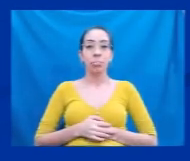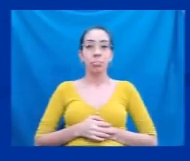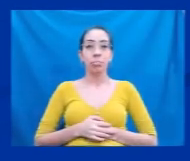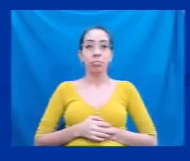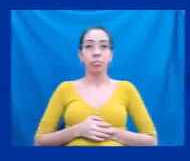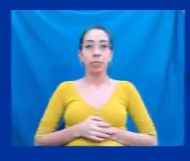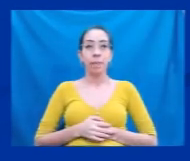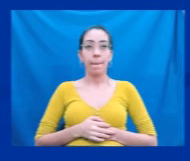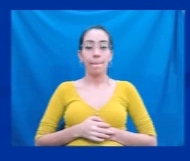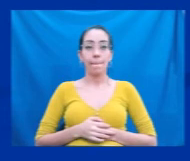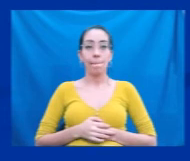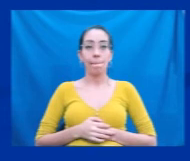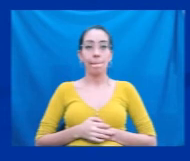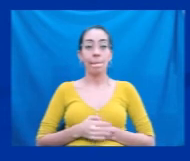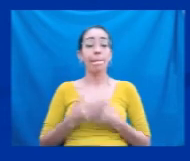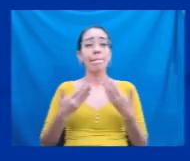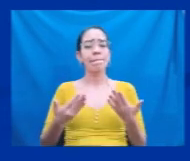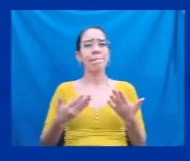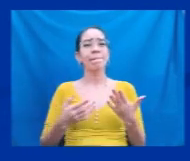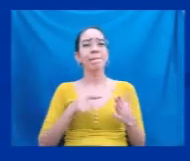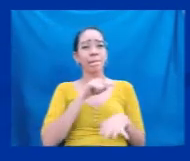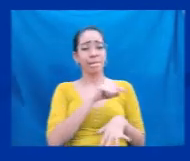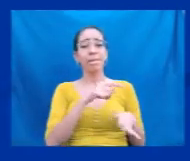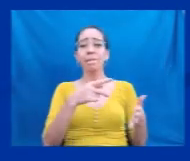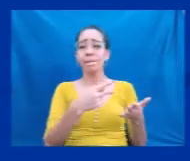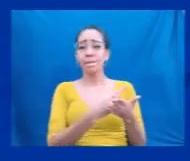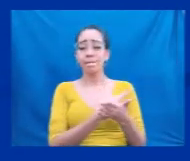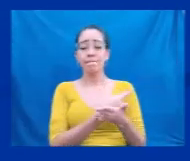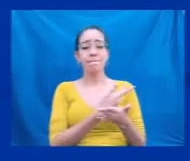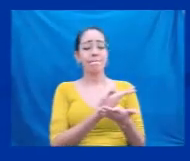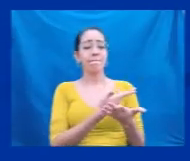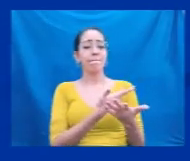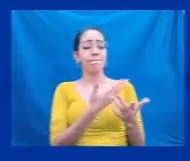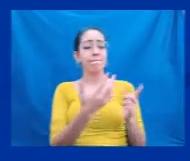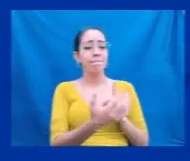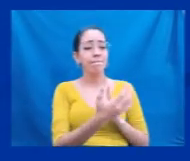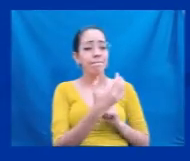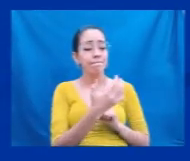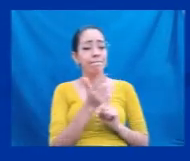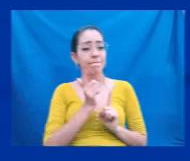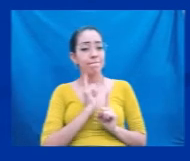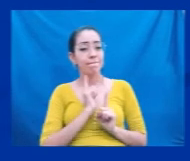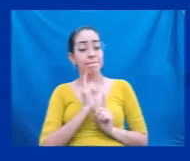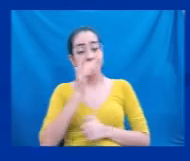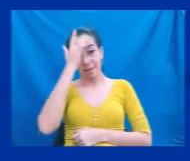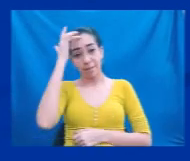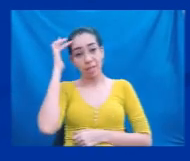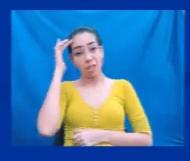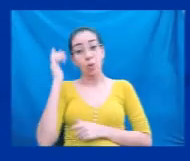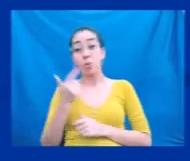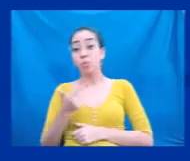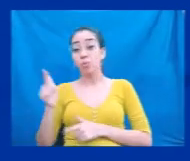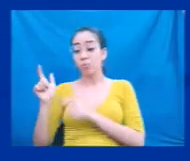Então, o que que esse evento, né, gerou? Gerou uma preocupação com, né, em vários